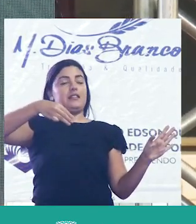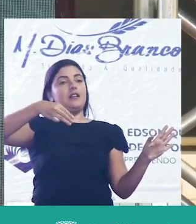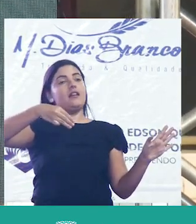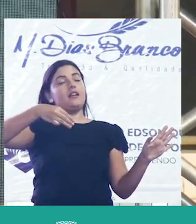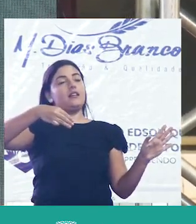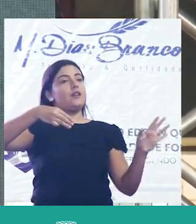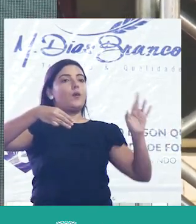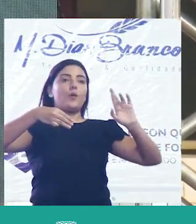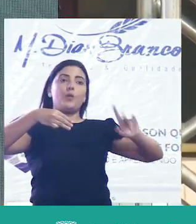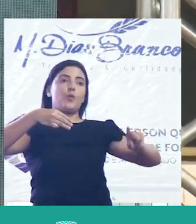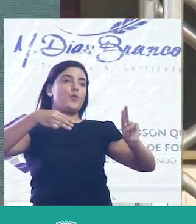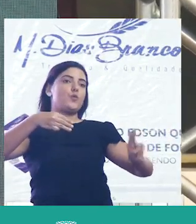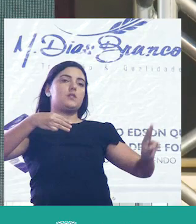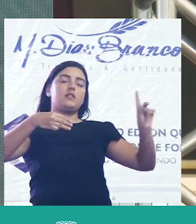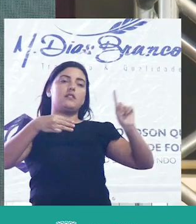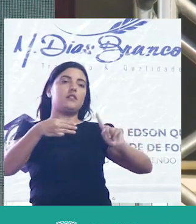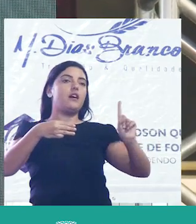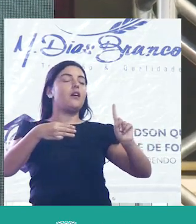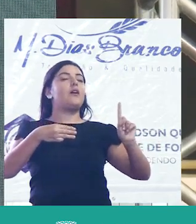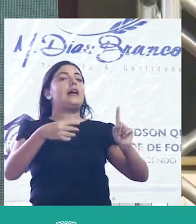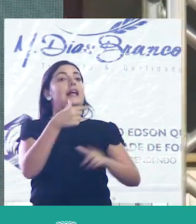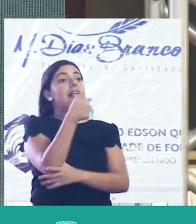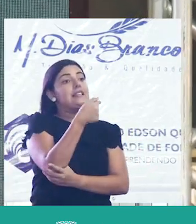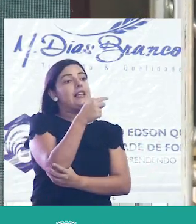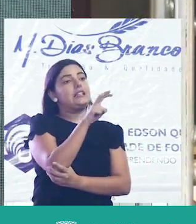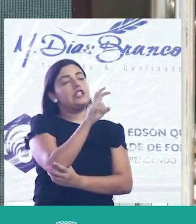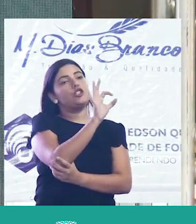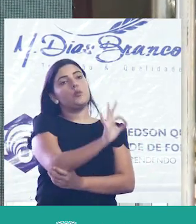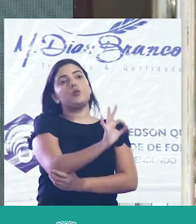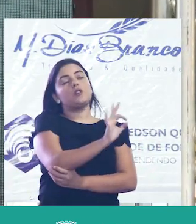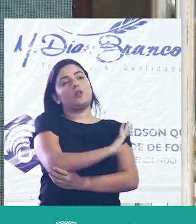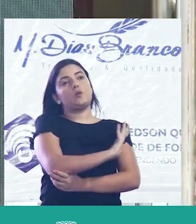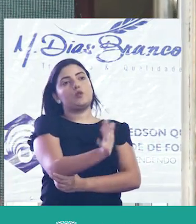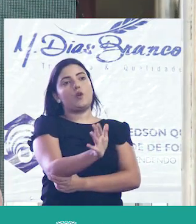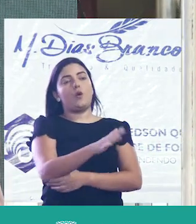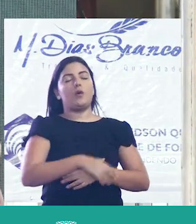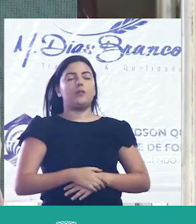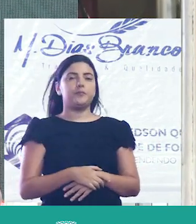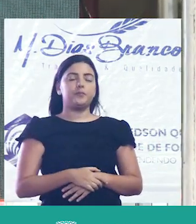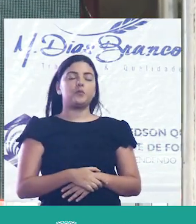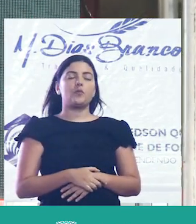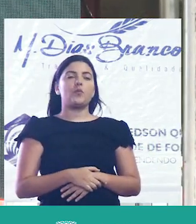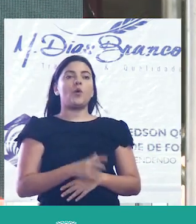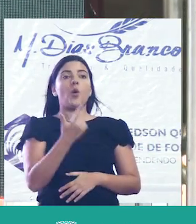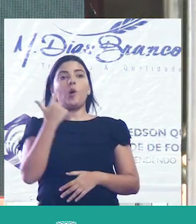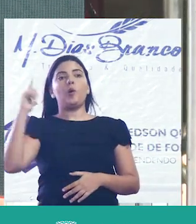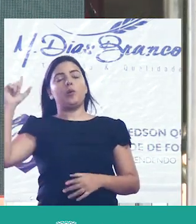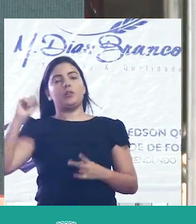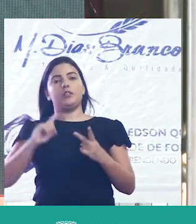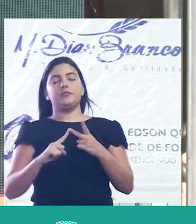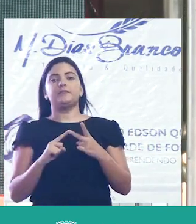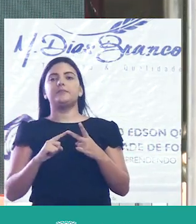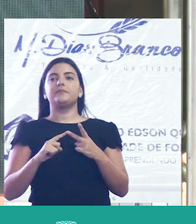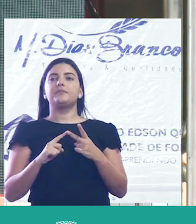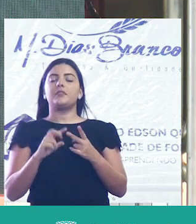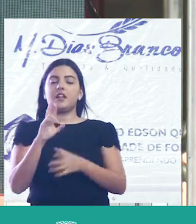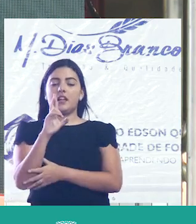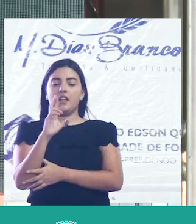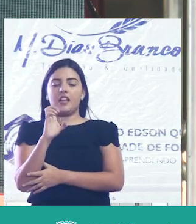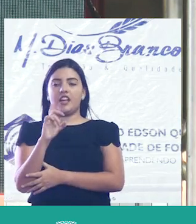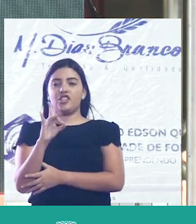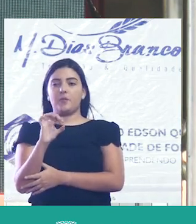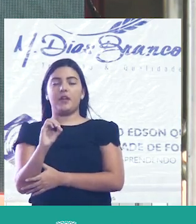der, não use. Use 75% do valor. Outra coisa, rendimento da reação não